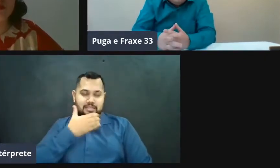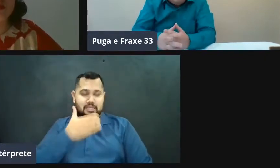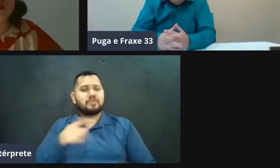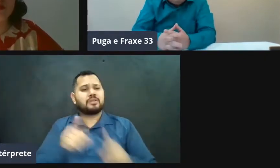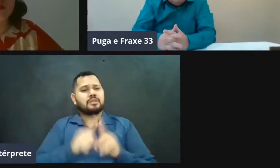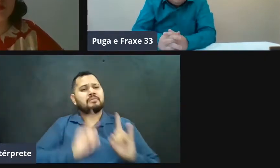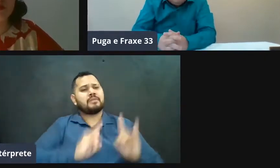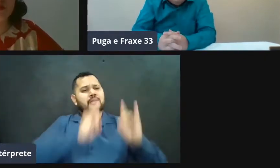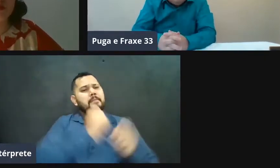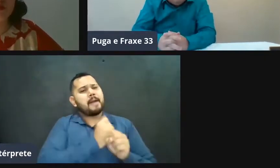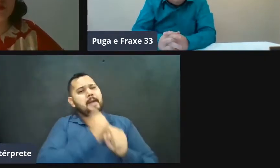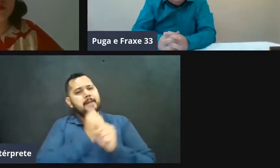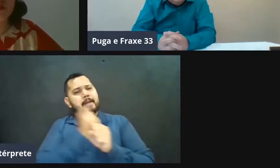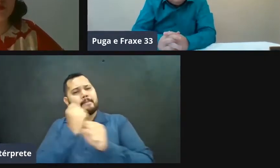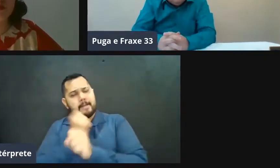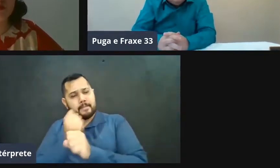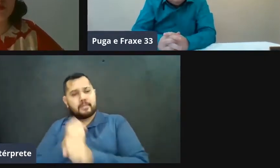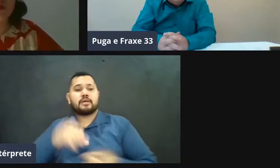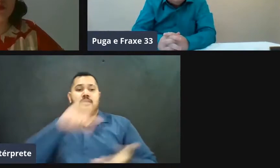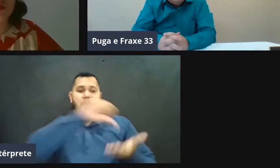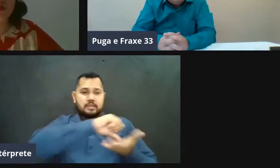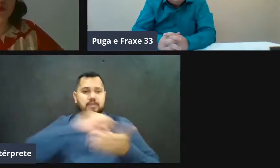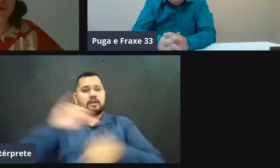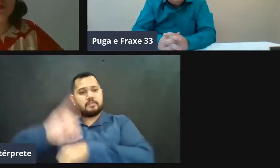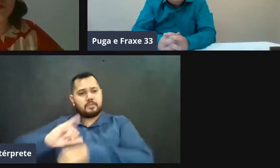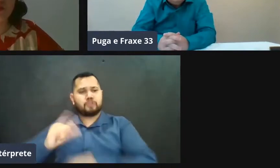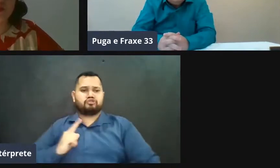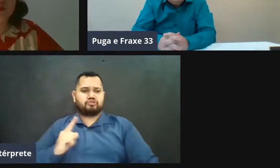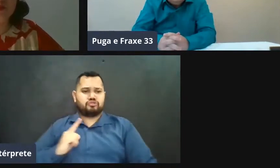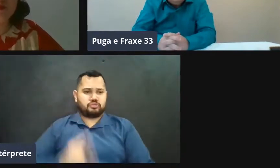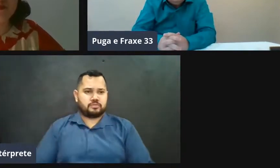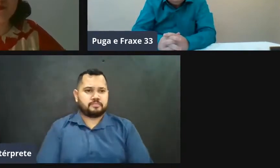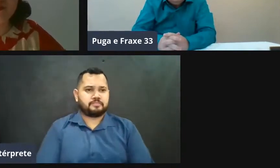obras em andamento, tanto na capital quanto no interior.